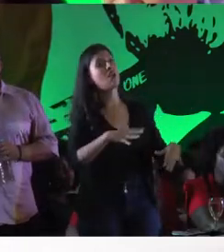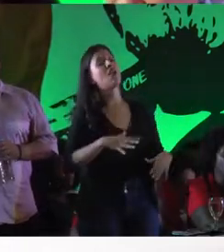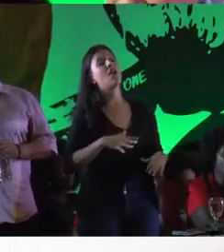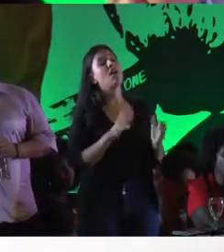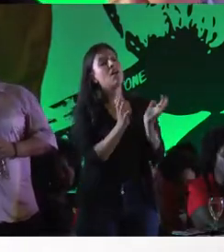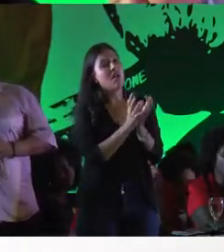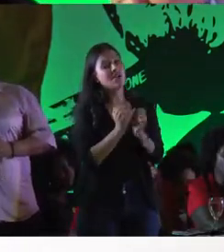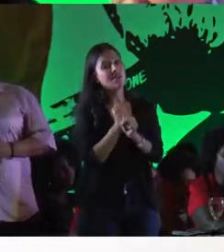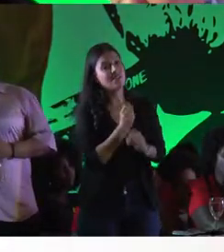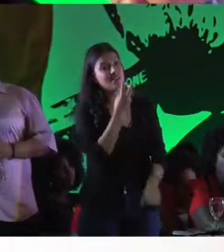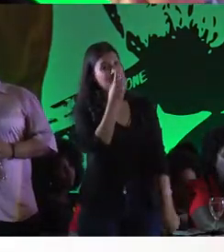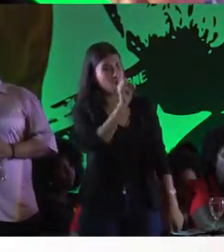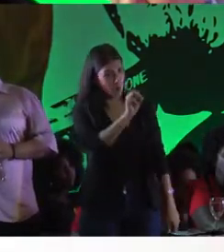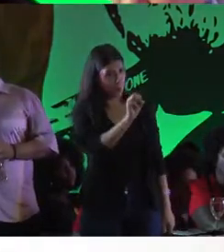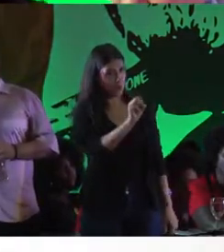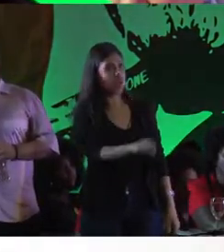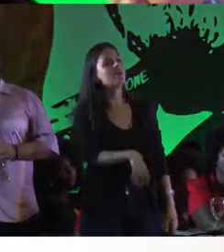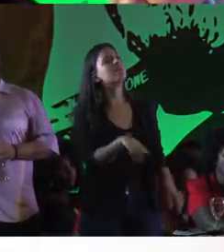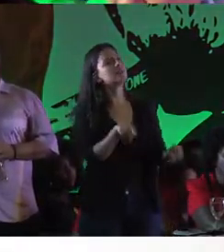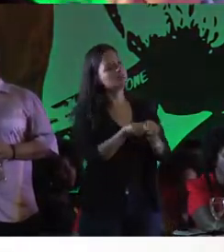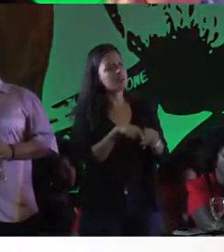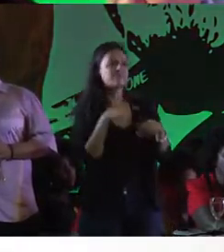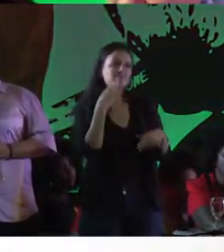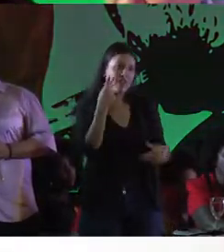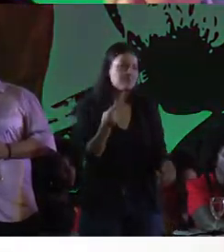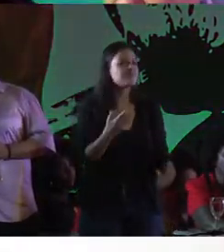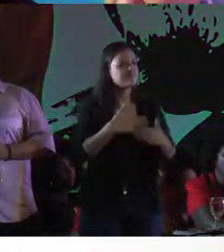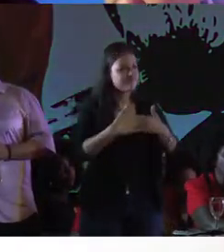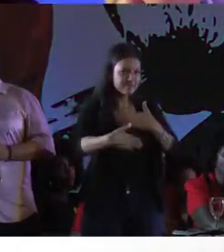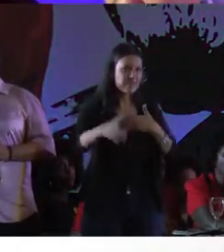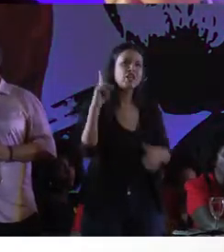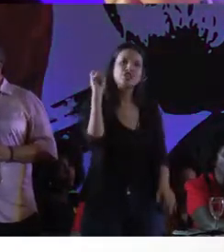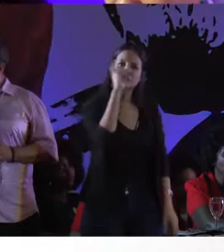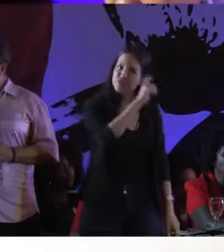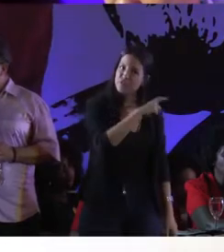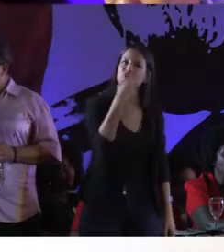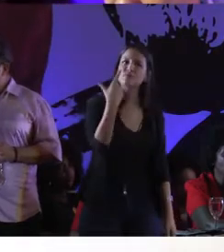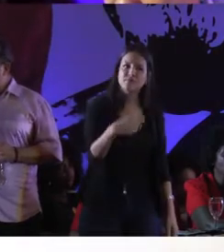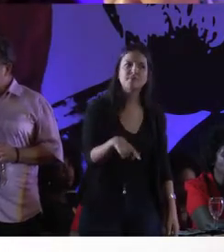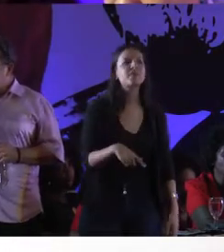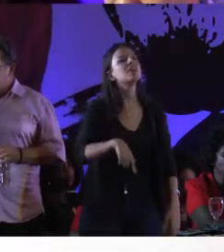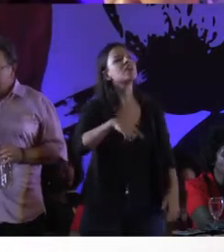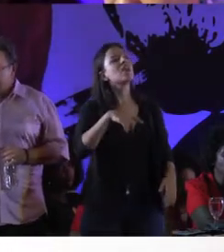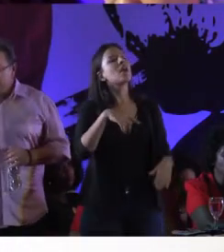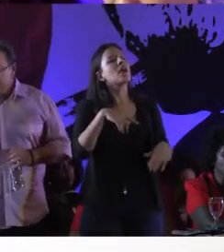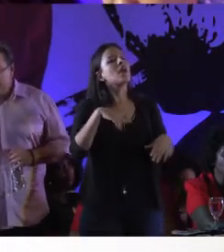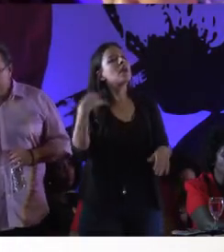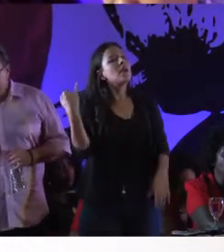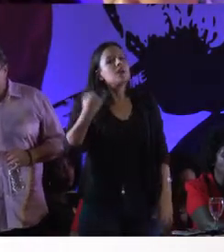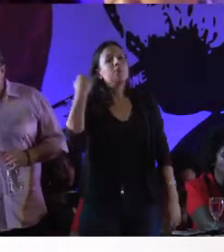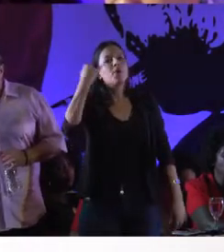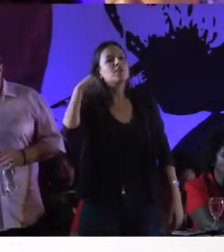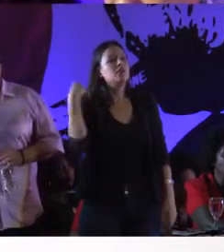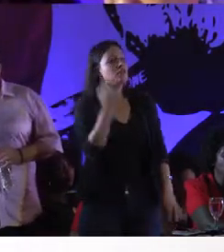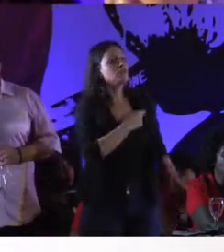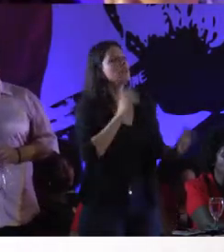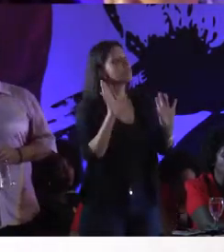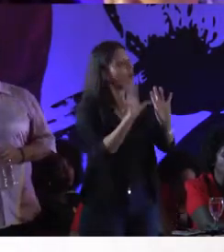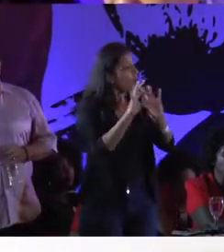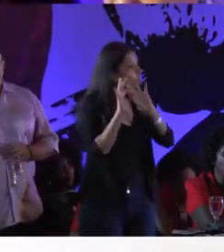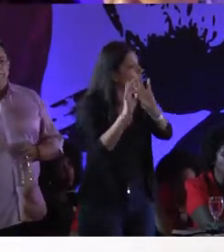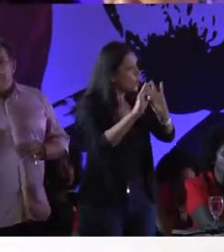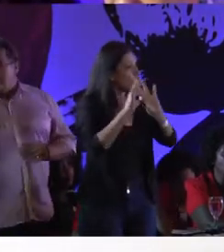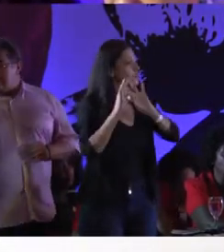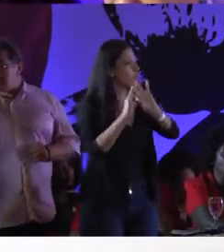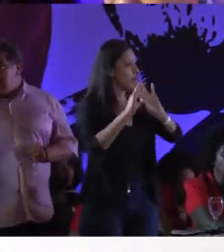também diante da situação difícil que nós temos pela frente. Mais do que nunca, é necessária a nossa unidade, porque